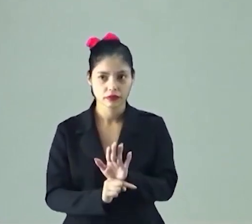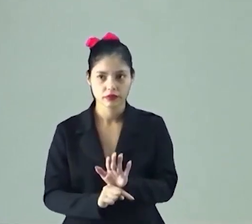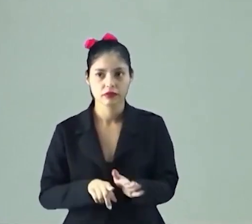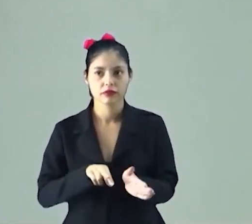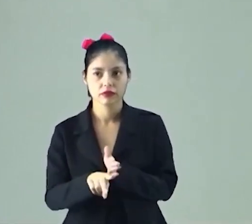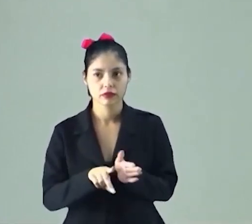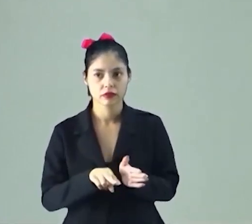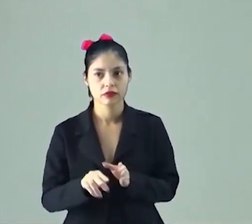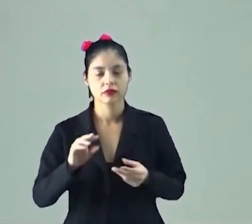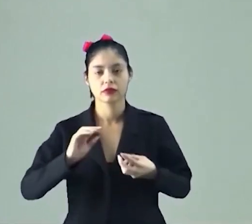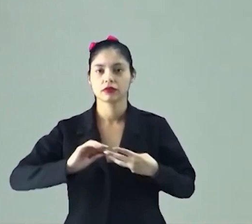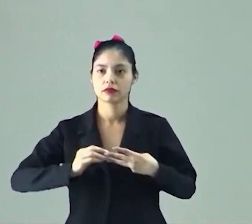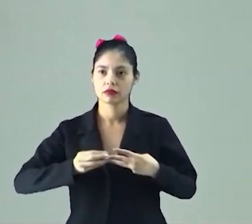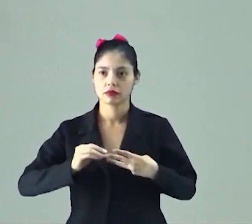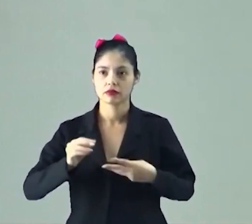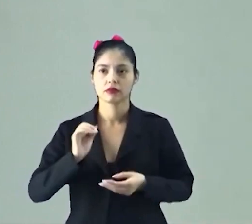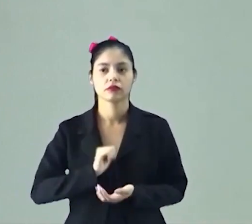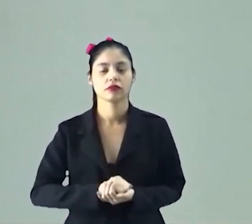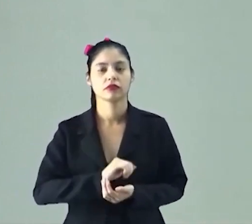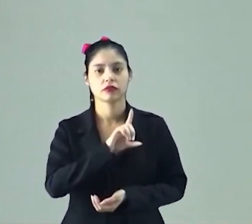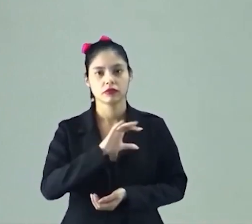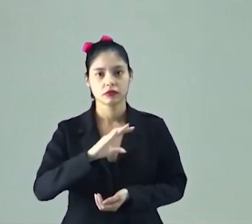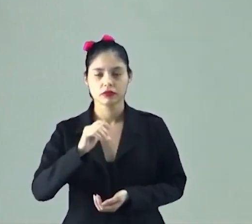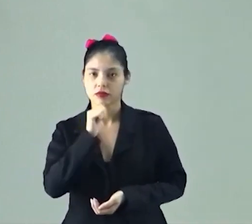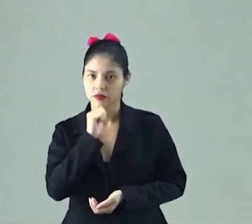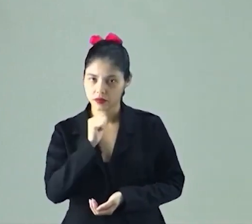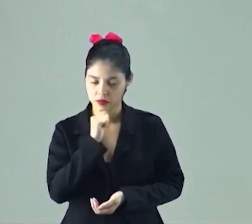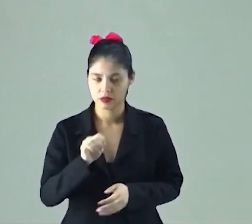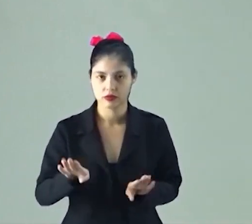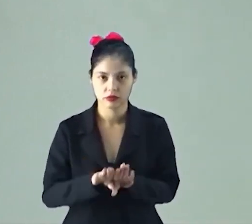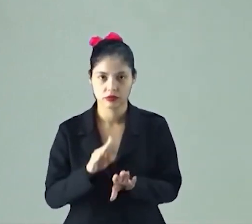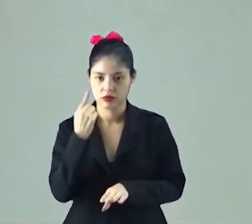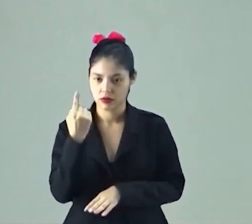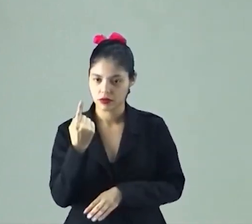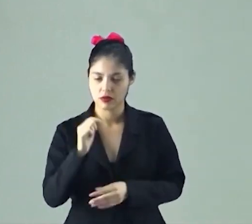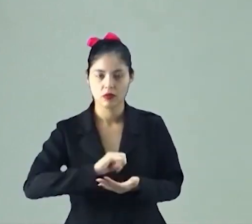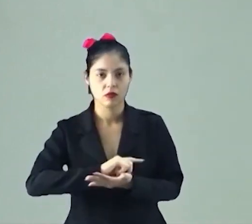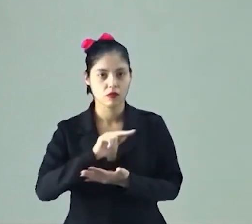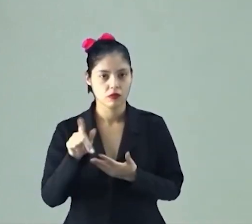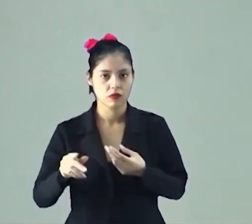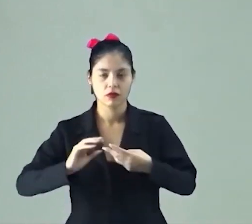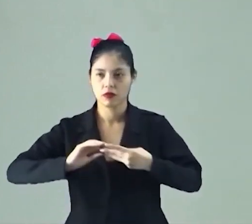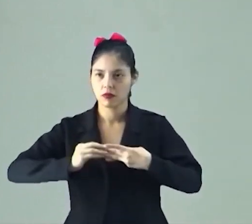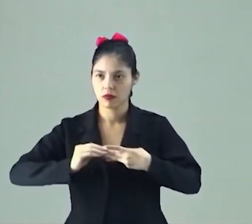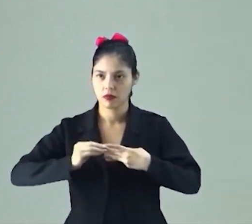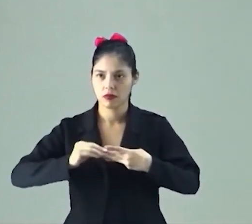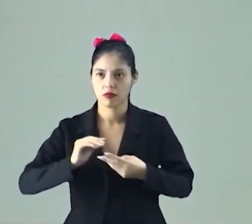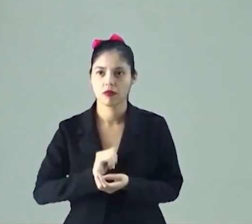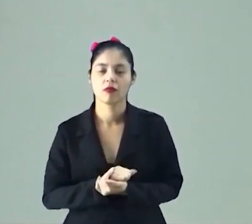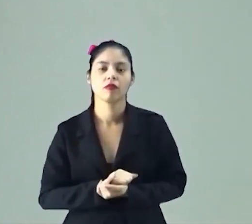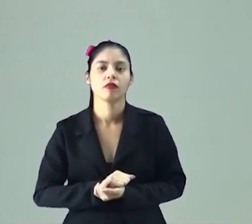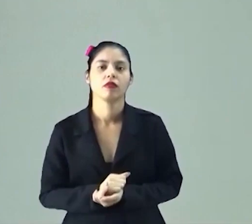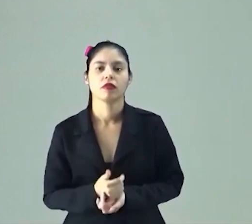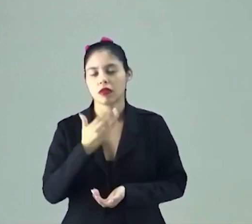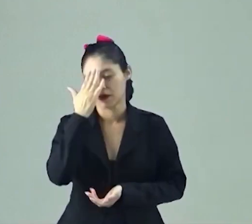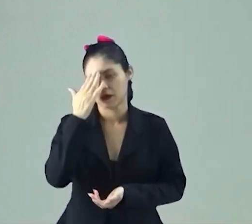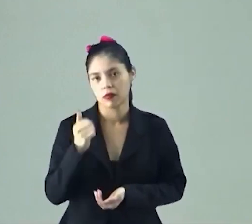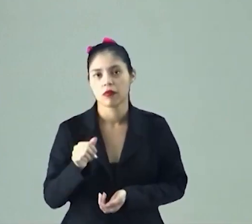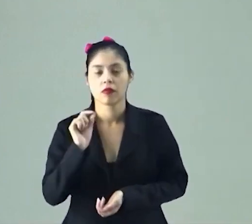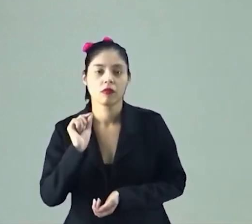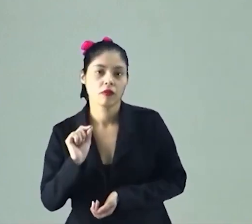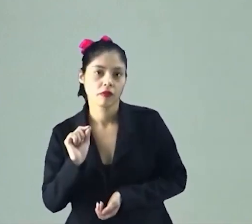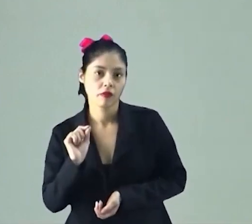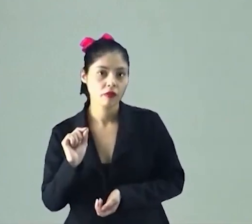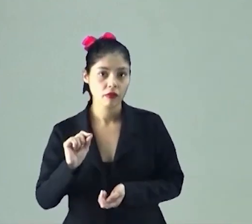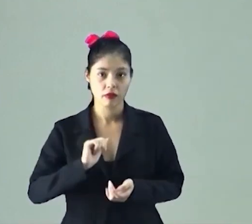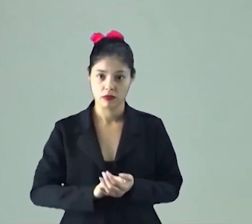da biologia celular, o organismo vivo ele vai ser formado ou por uma ou por várias células. E a gente sabe que essa definição